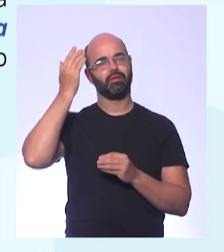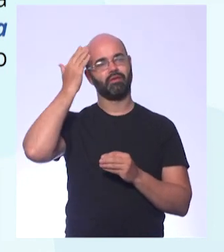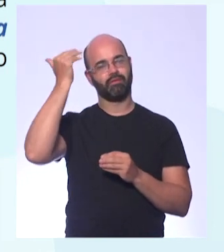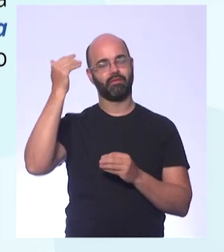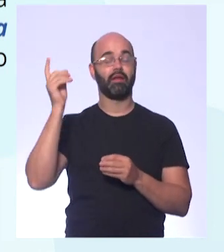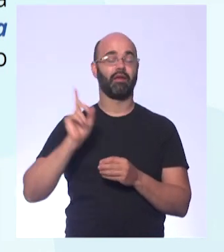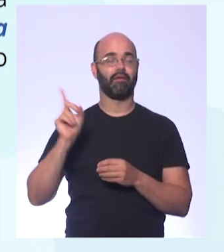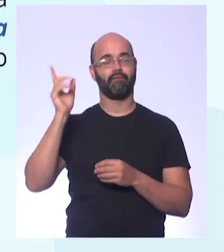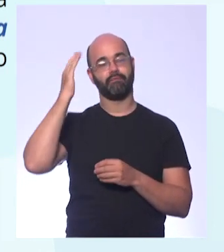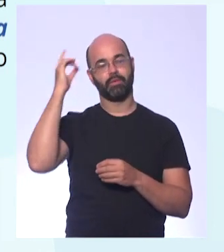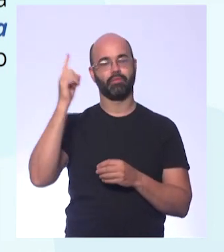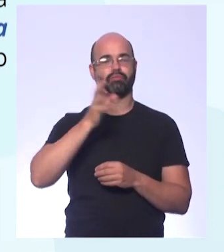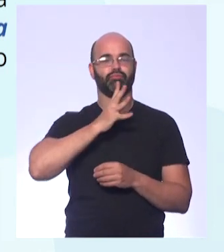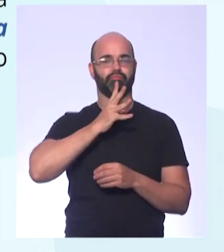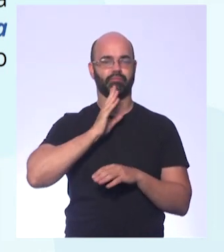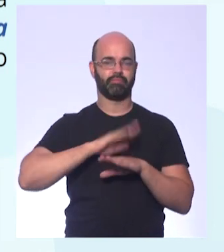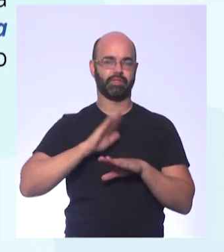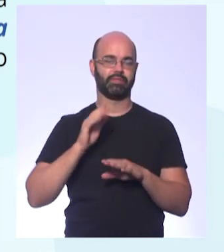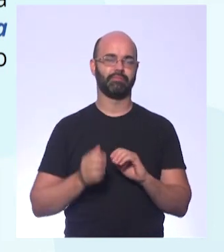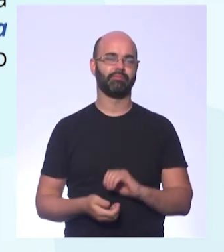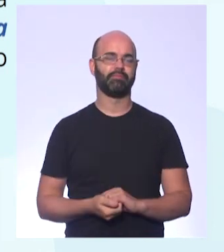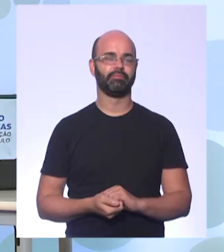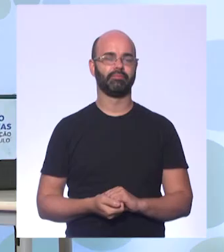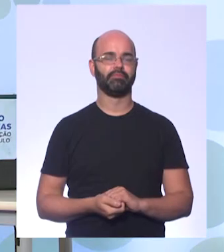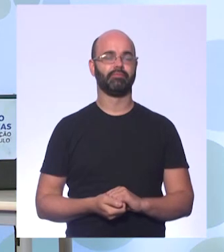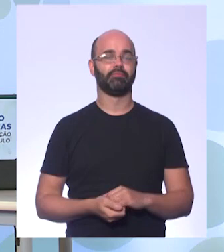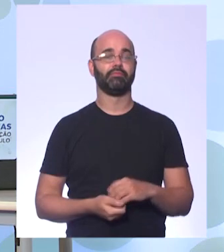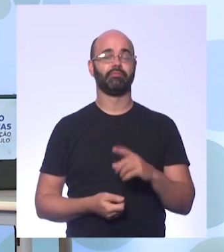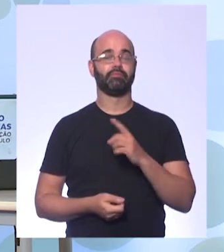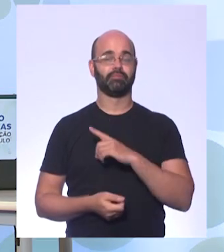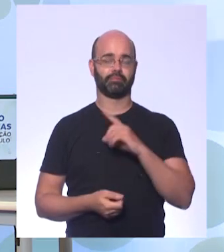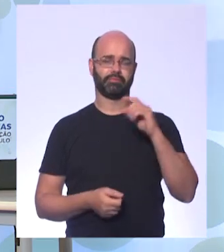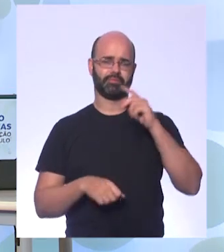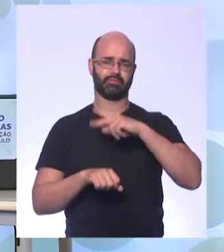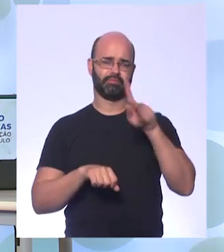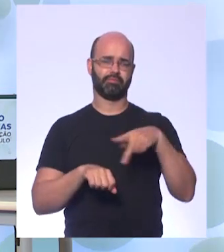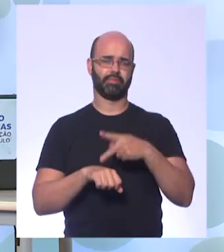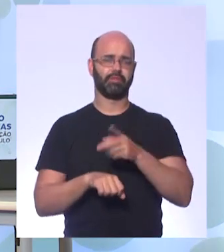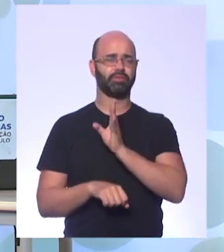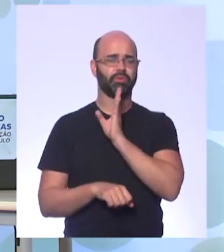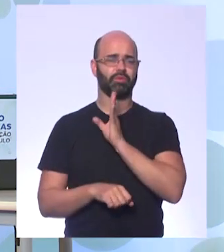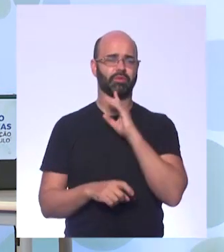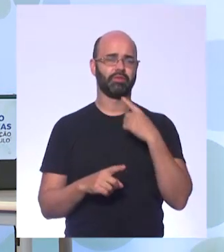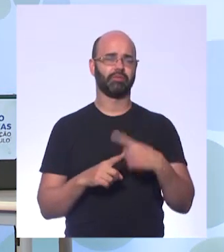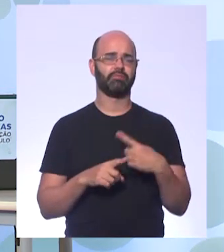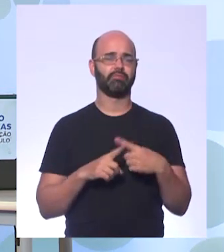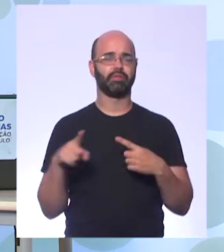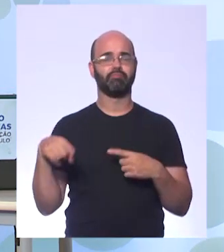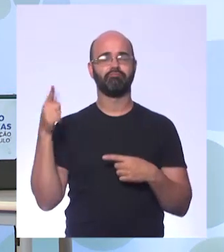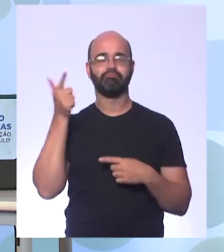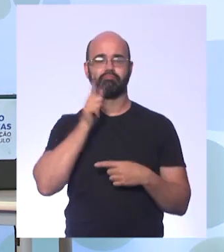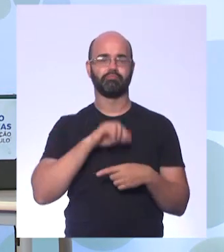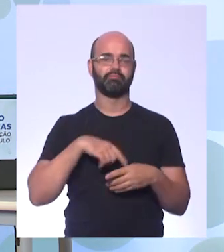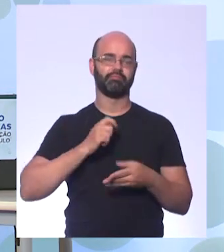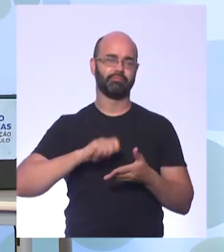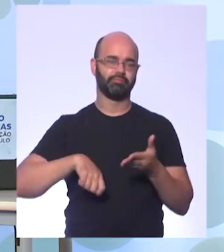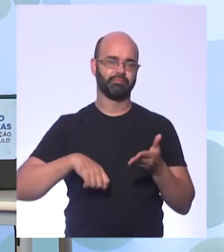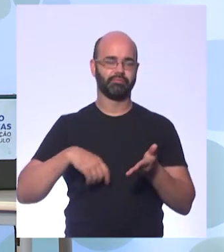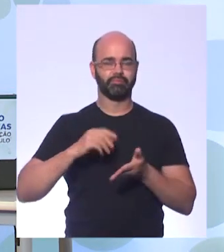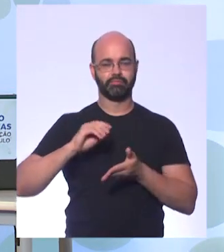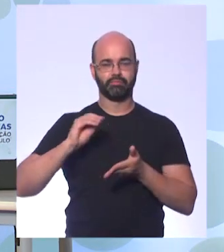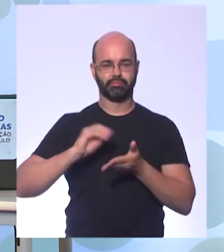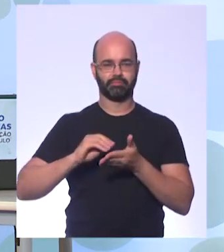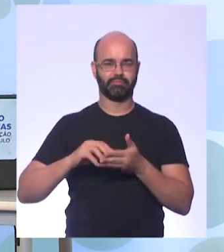na história do país. Né? Então, ele é bem conhecido no país pelos os acertos, os acordos sem guerra,